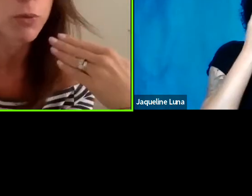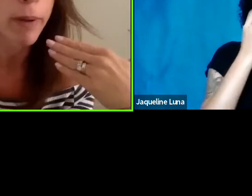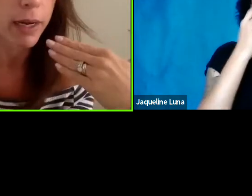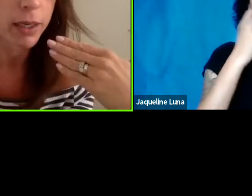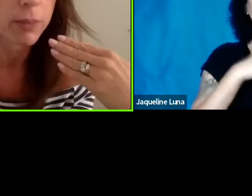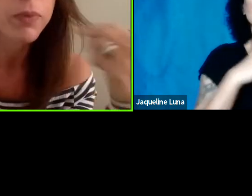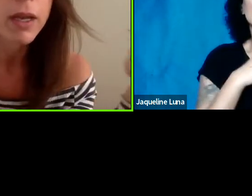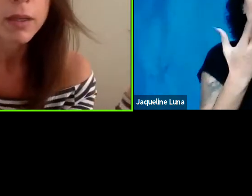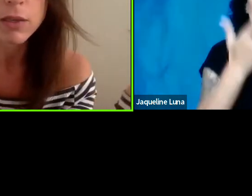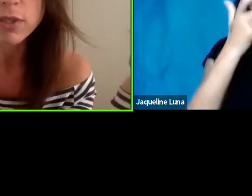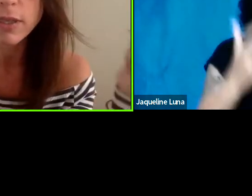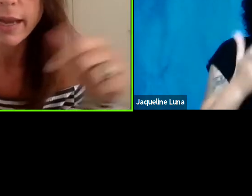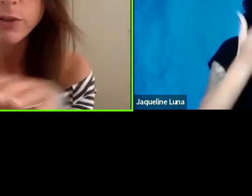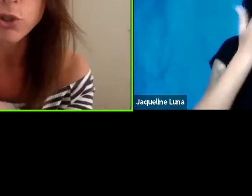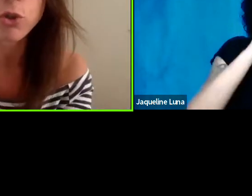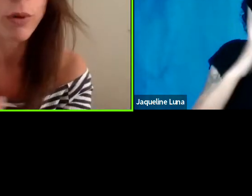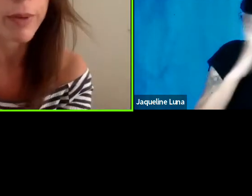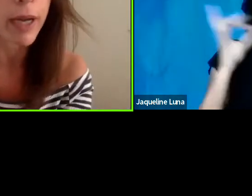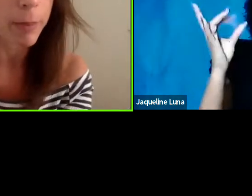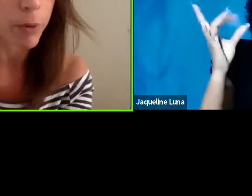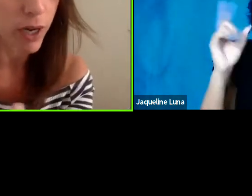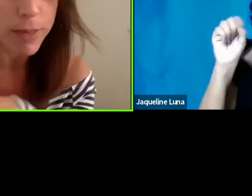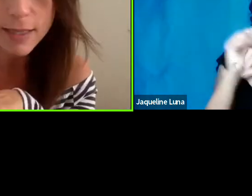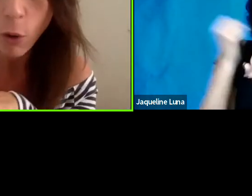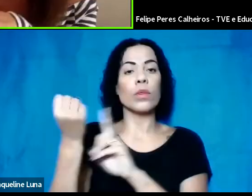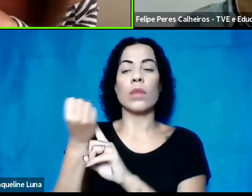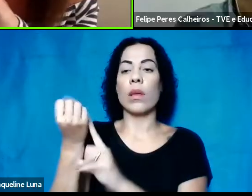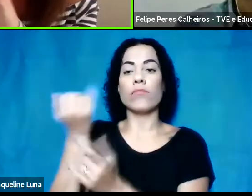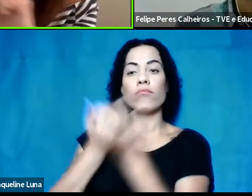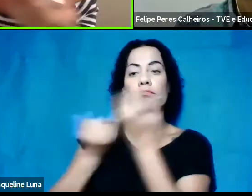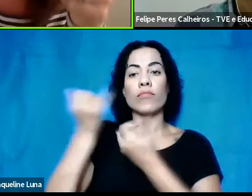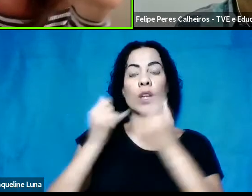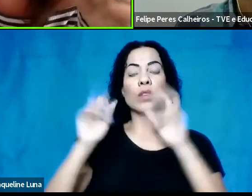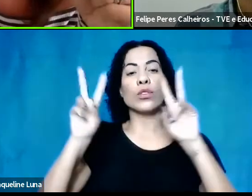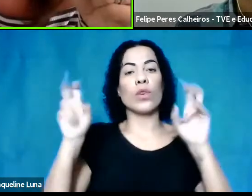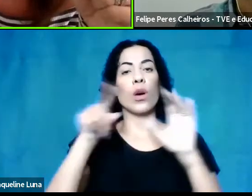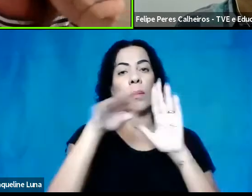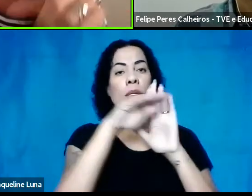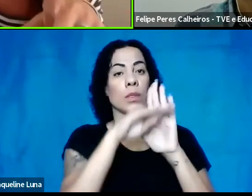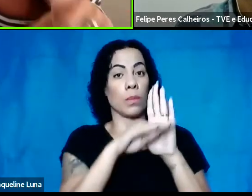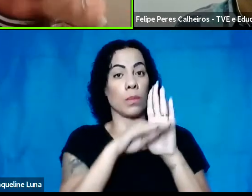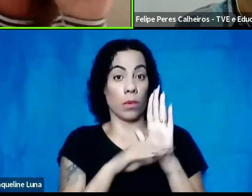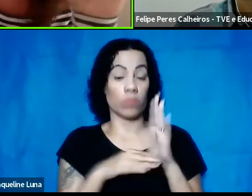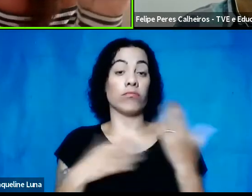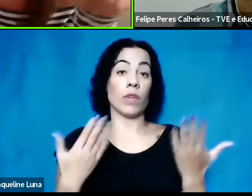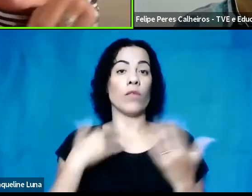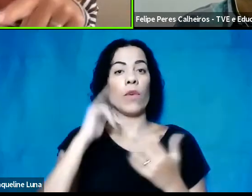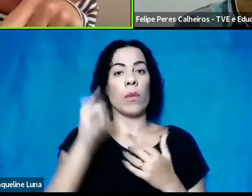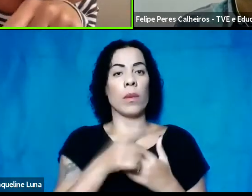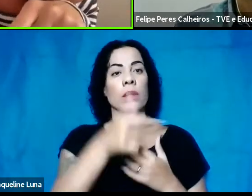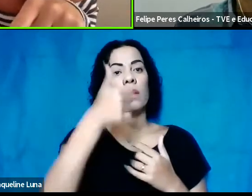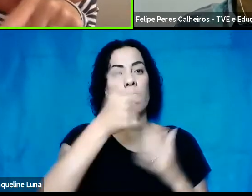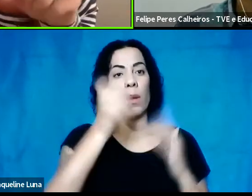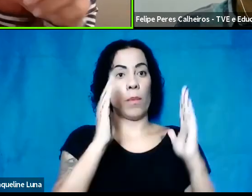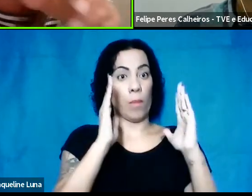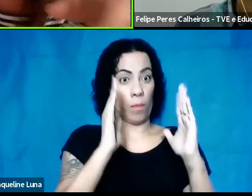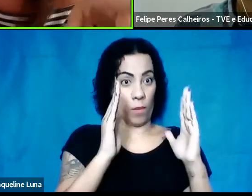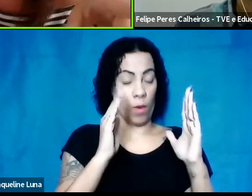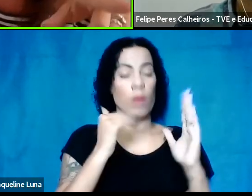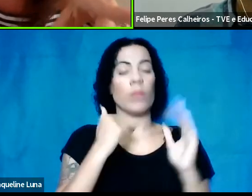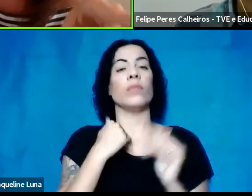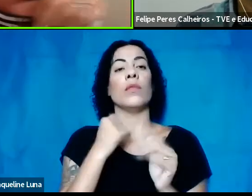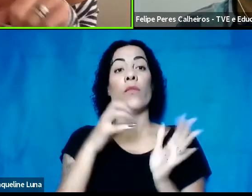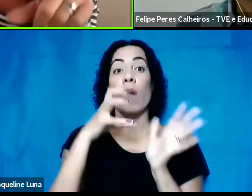esse feedback da sociedade sobre a programação. Vou aproveitar esse primeiro bloco para fazer um registro